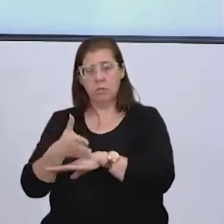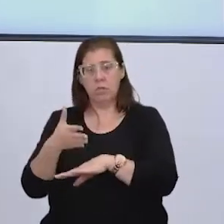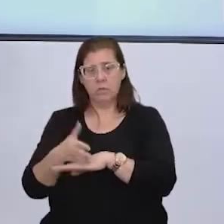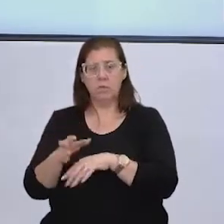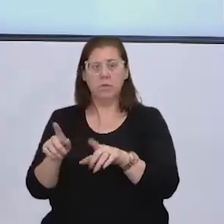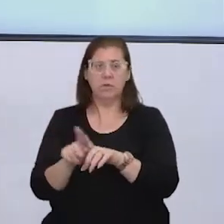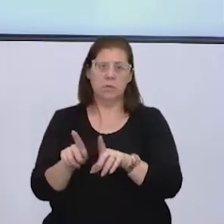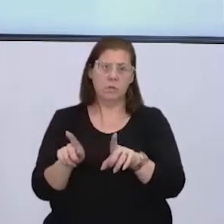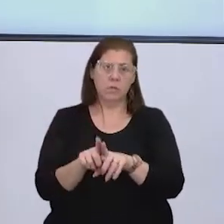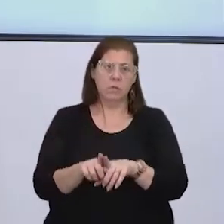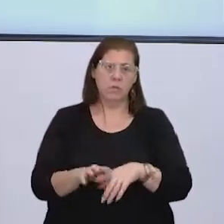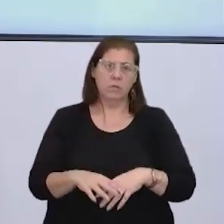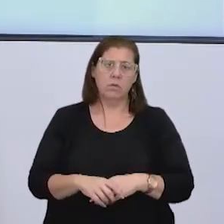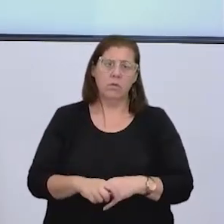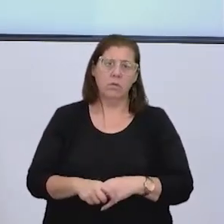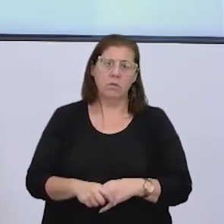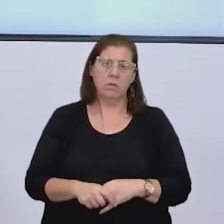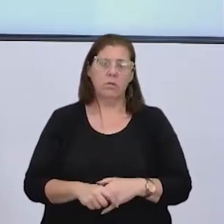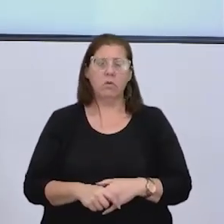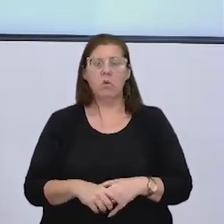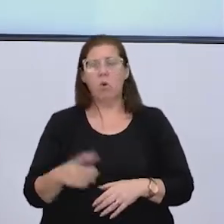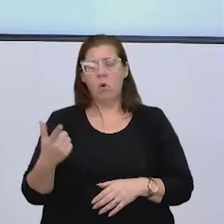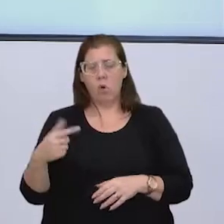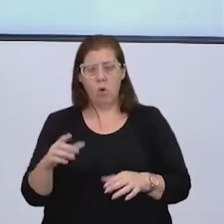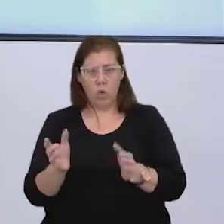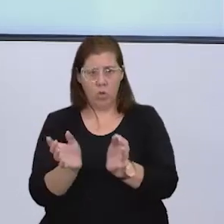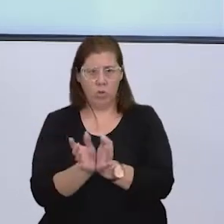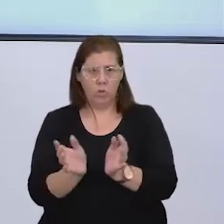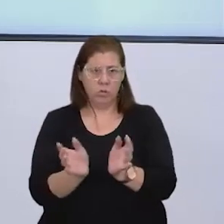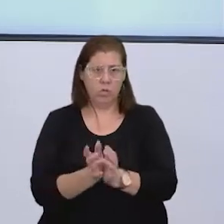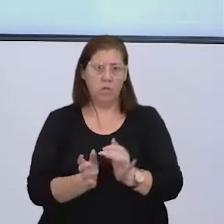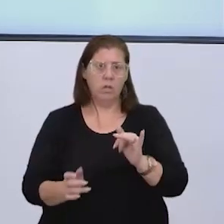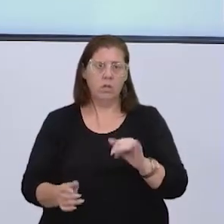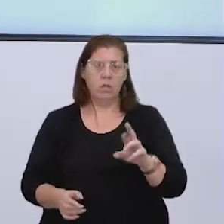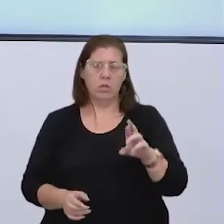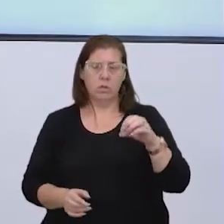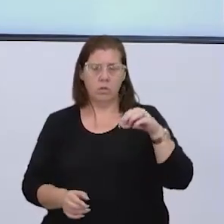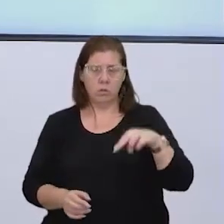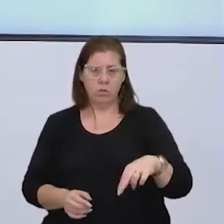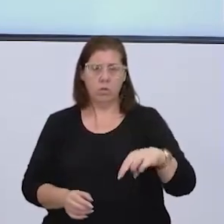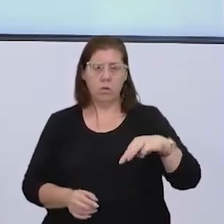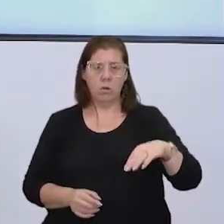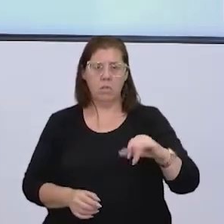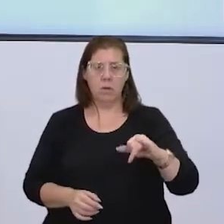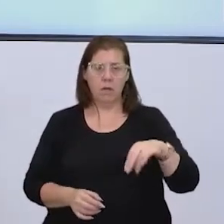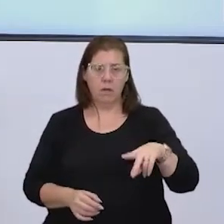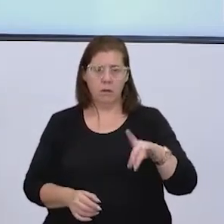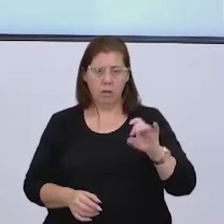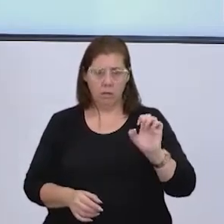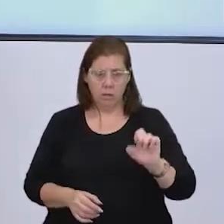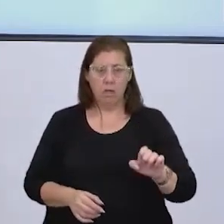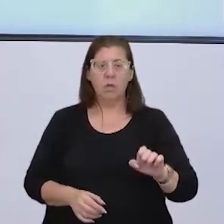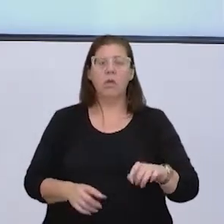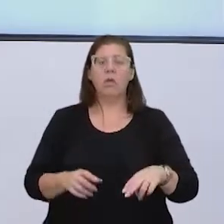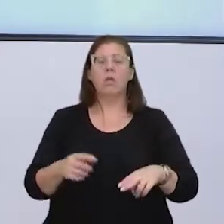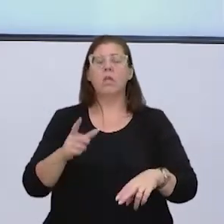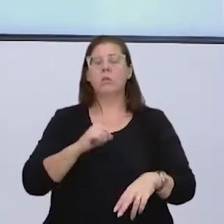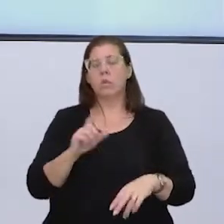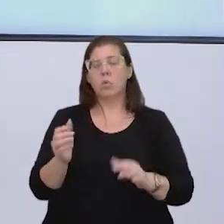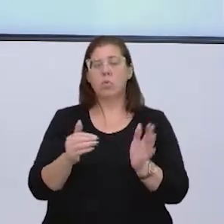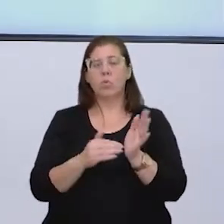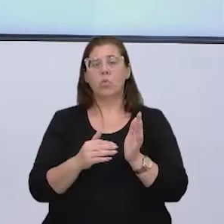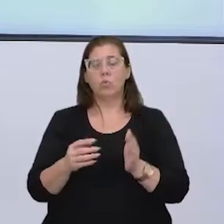Tipo, quando, sei lá, o Iron Maiden lançou lá é swingueira isso lá, mas eu chamo de swingueira. O Swingueira, que é o último CD